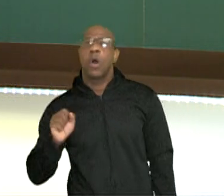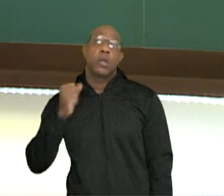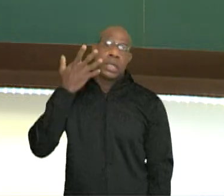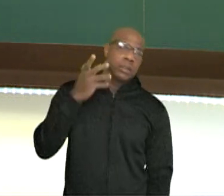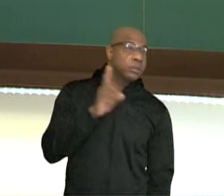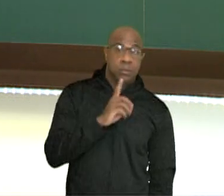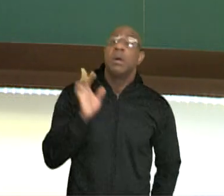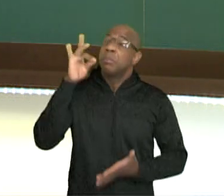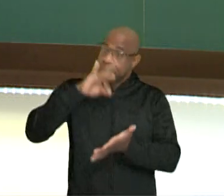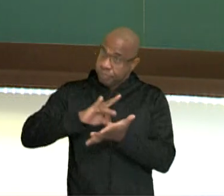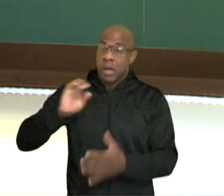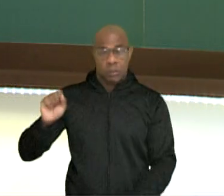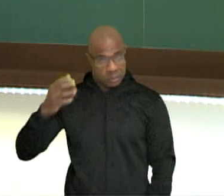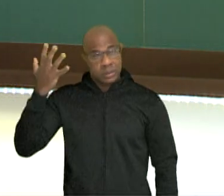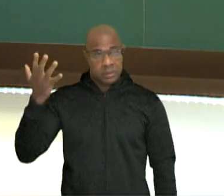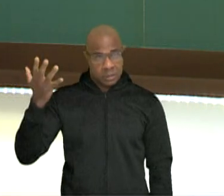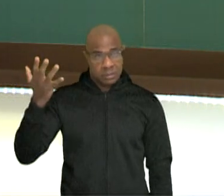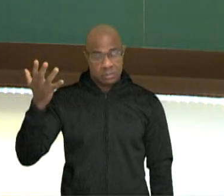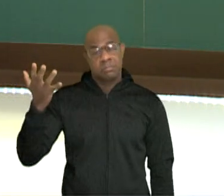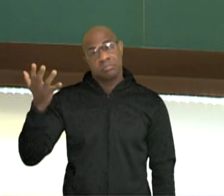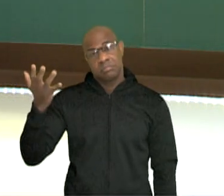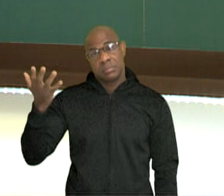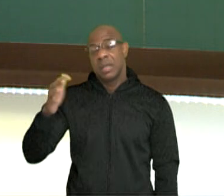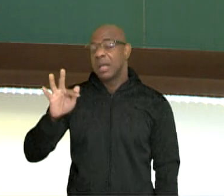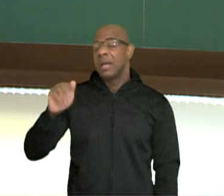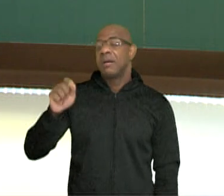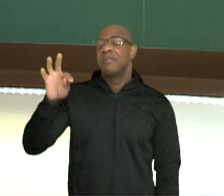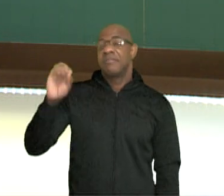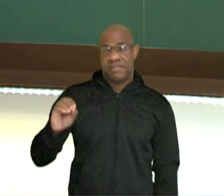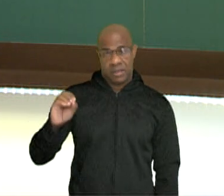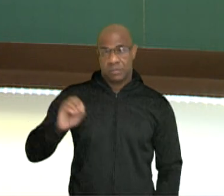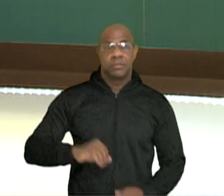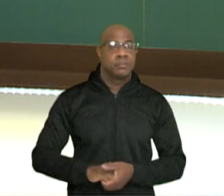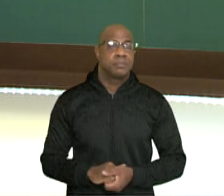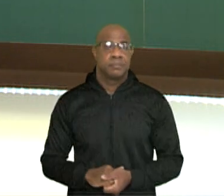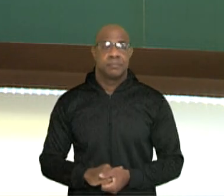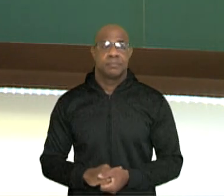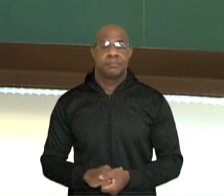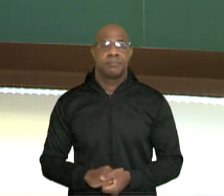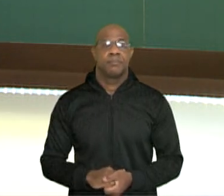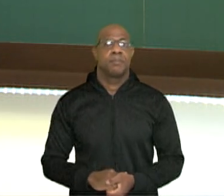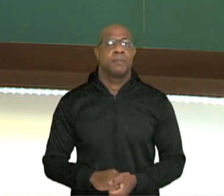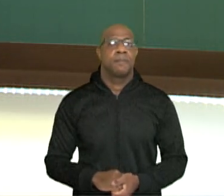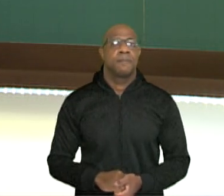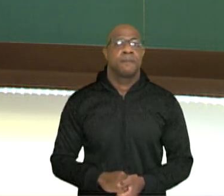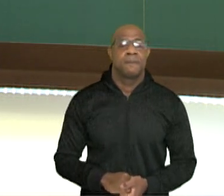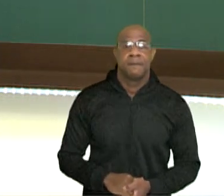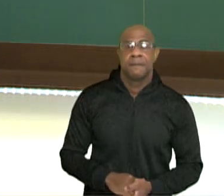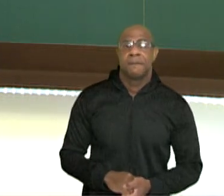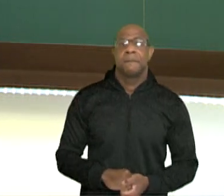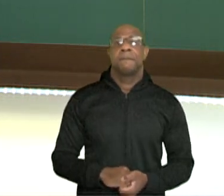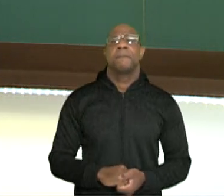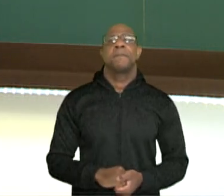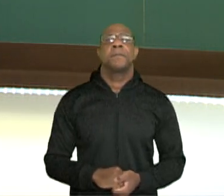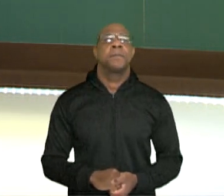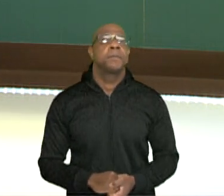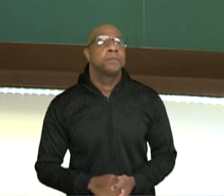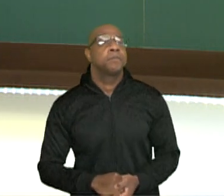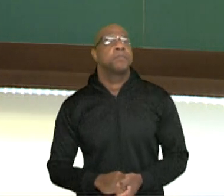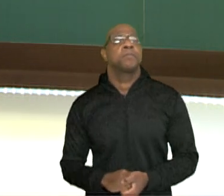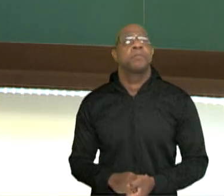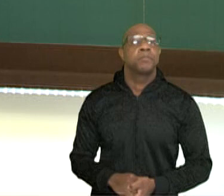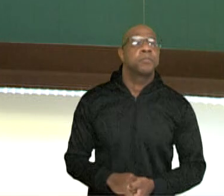Realmente aconteceu. Se realmente aconteceu, portanto, é um fato, certo? Algo incontestável.